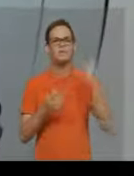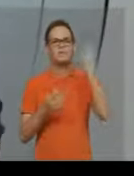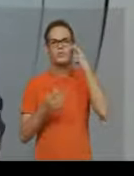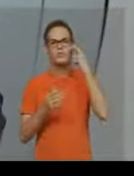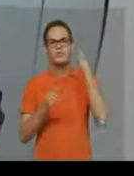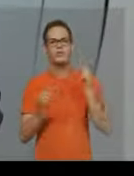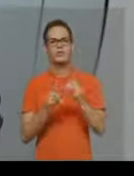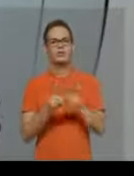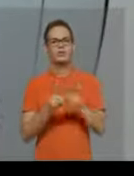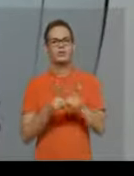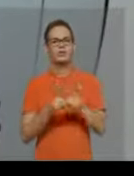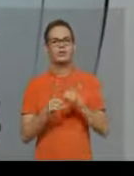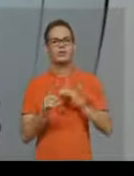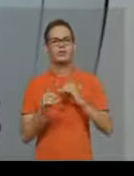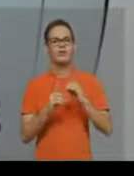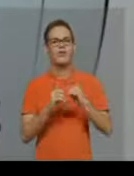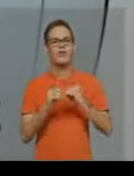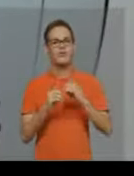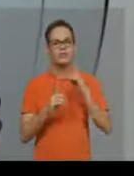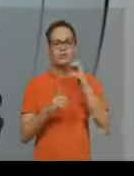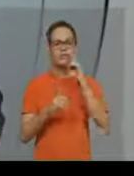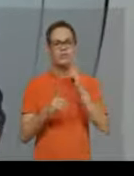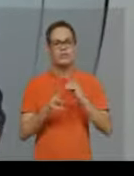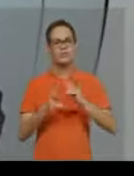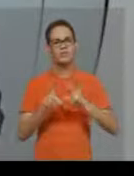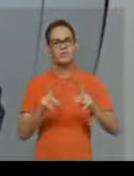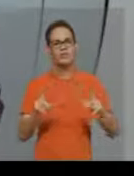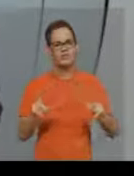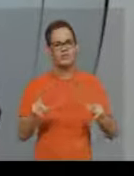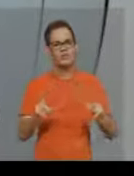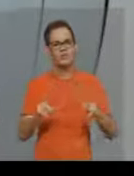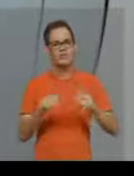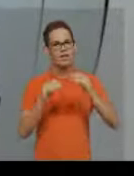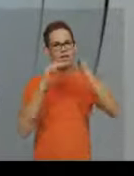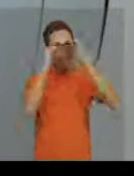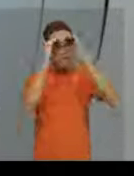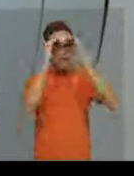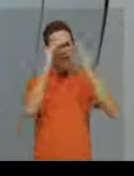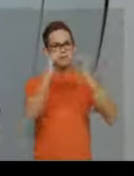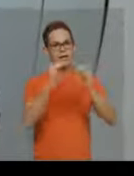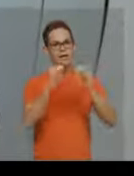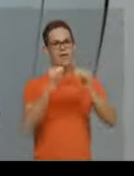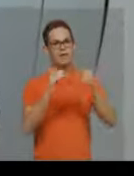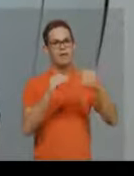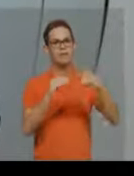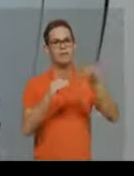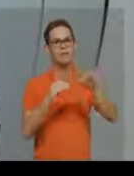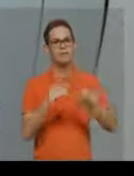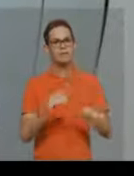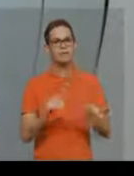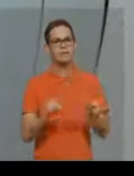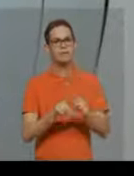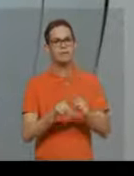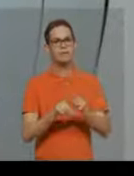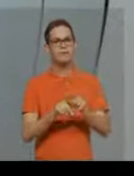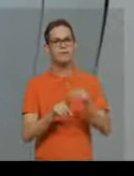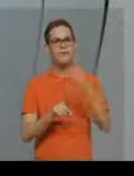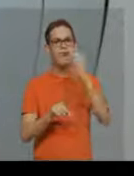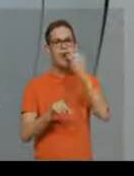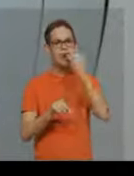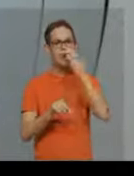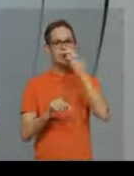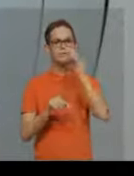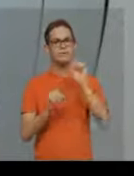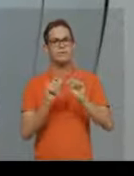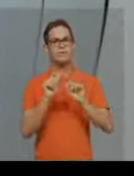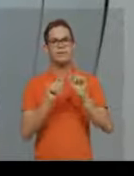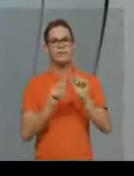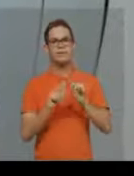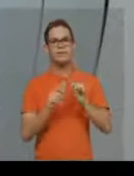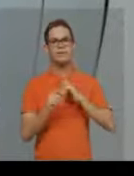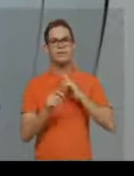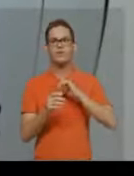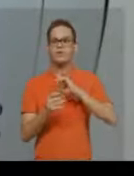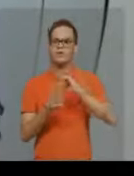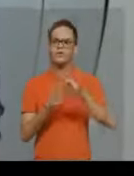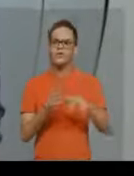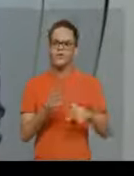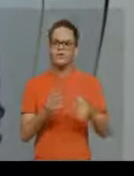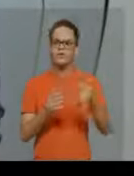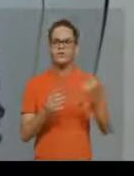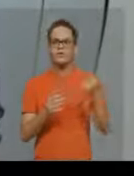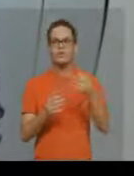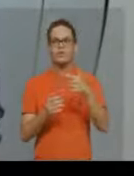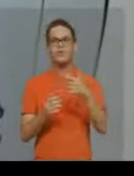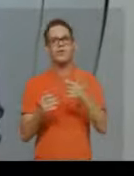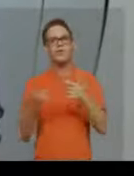diálogo, de ver o diferente, de respeitar ou se encantar pelo diferente do que